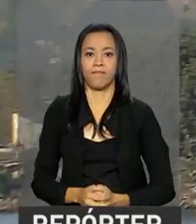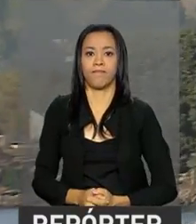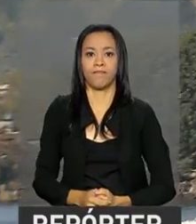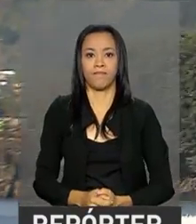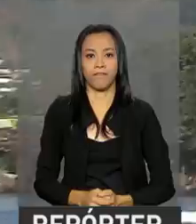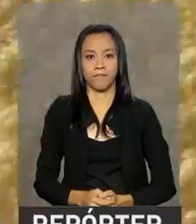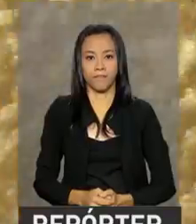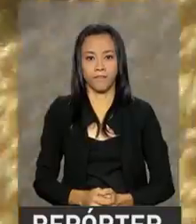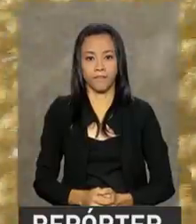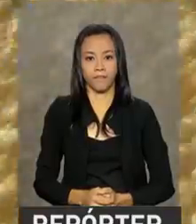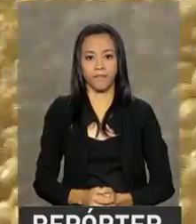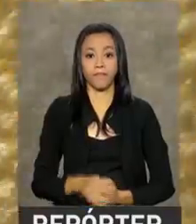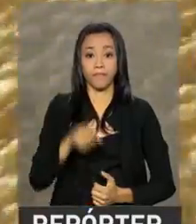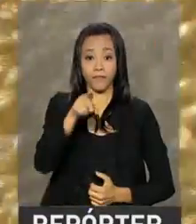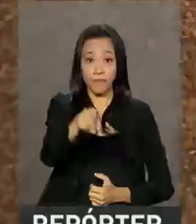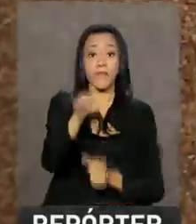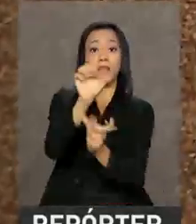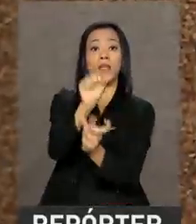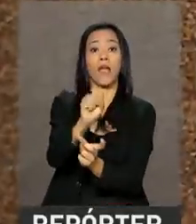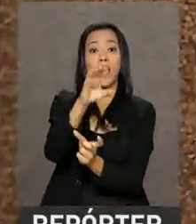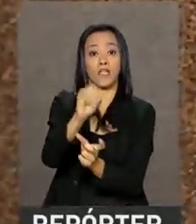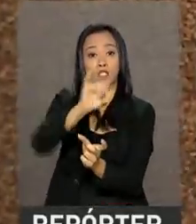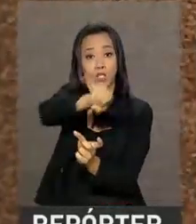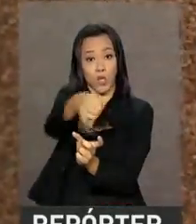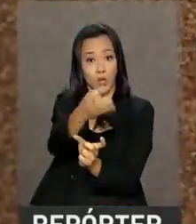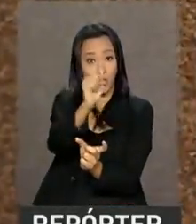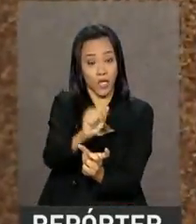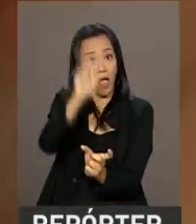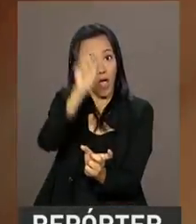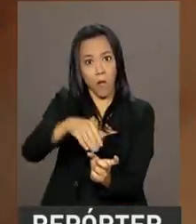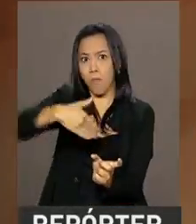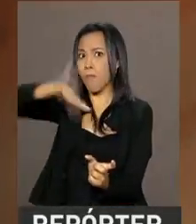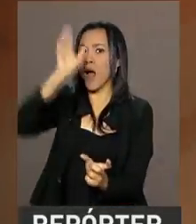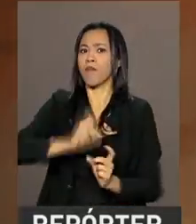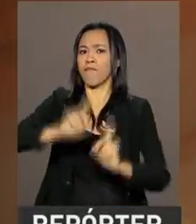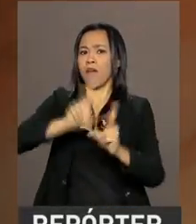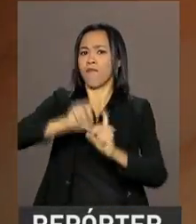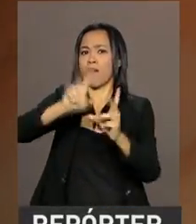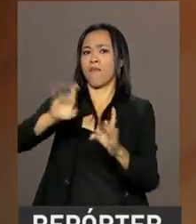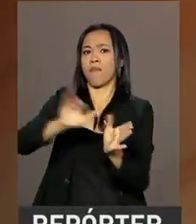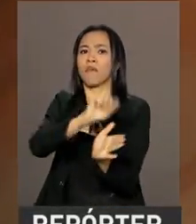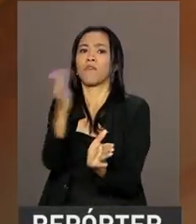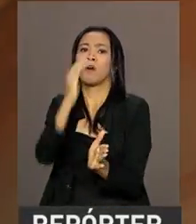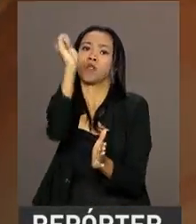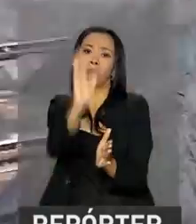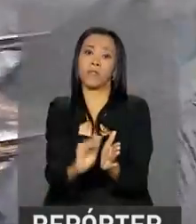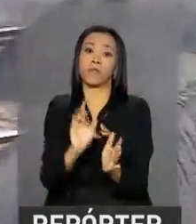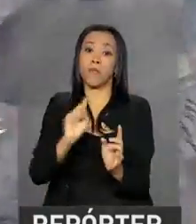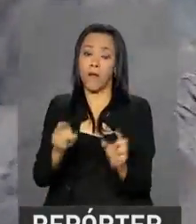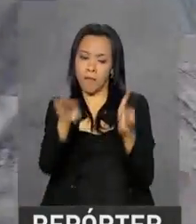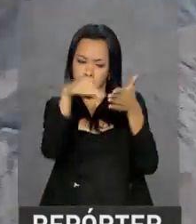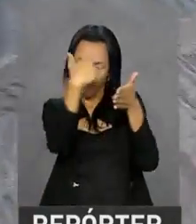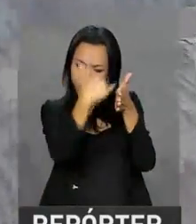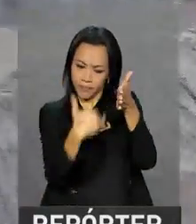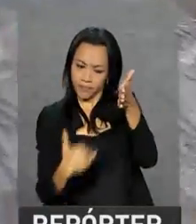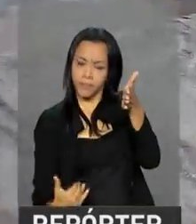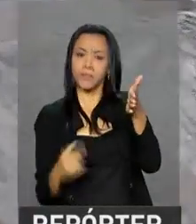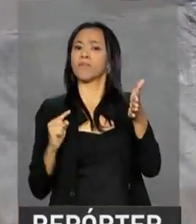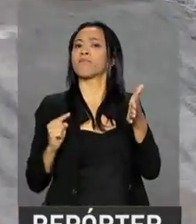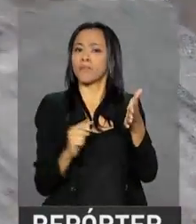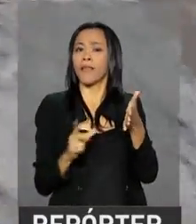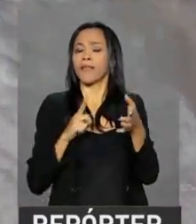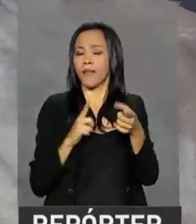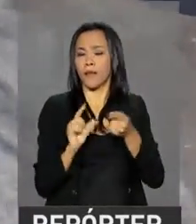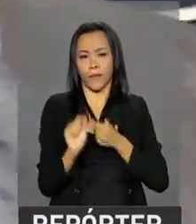brasileira a soja é o produto mais vendido pelo Brasil para o exterior mas nessa lista entram também